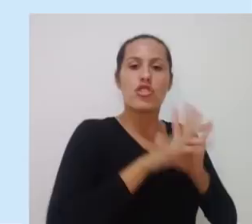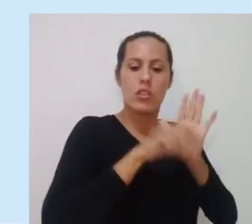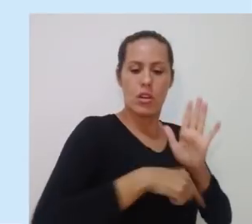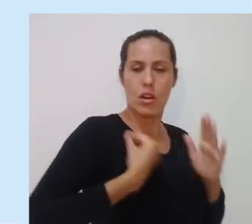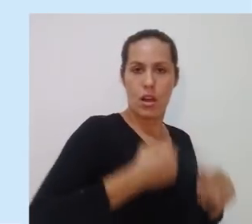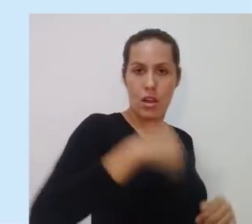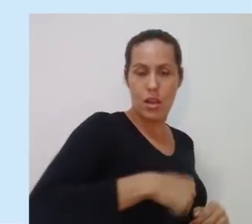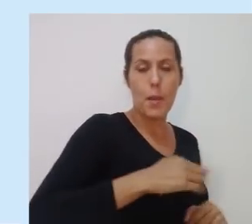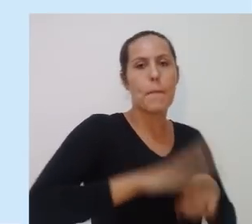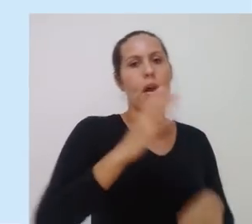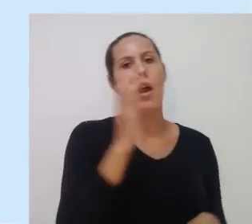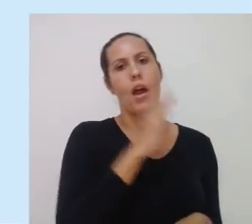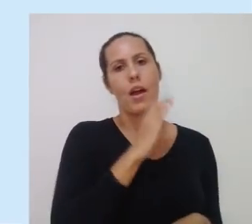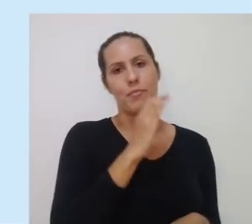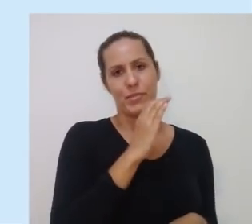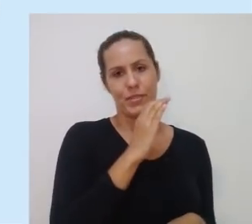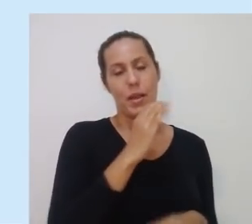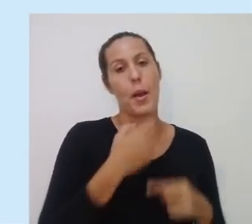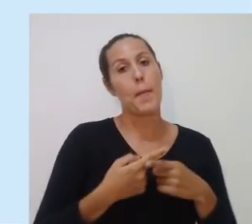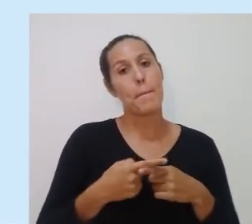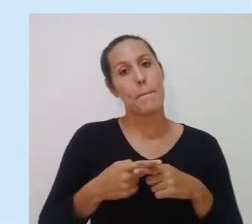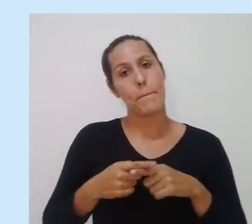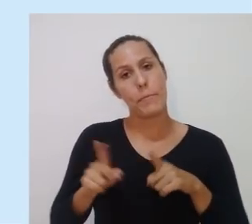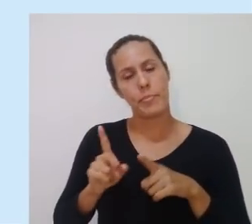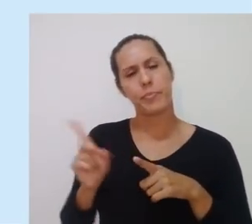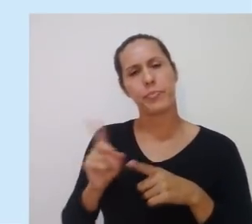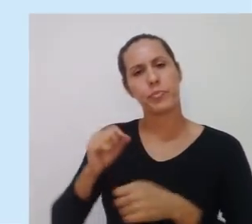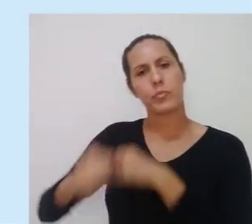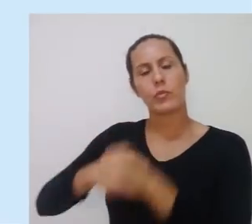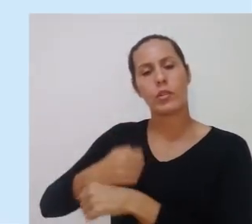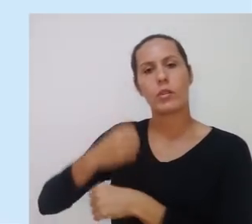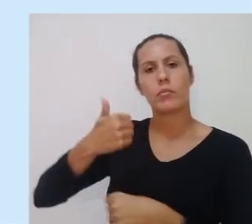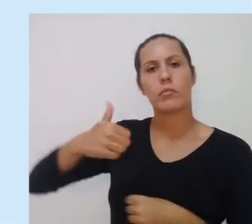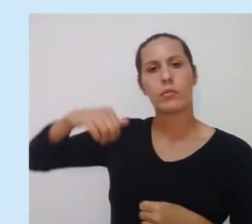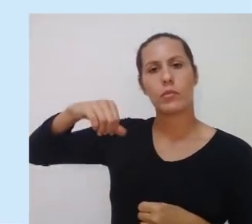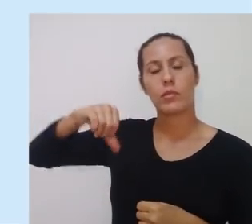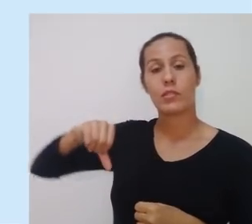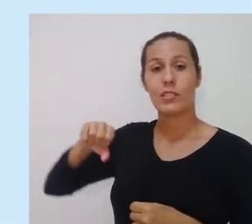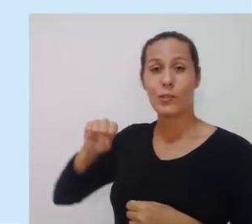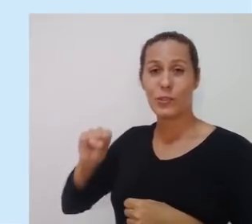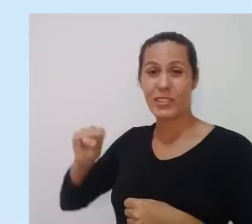manifestação artístico-cultural chega de uma forma mais rápida. Mas em